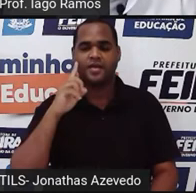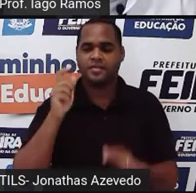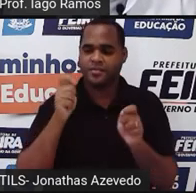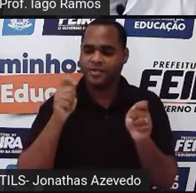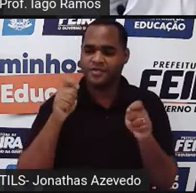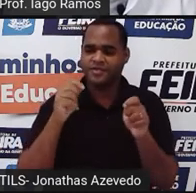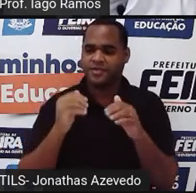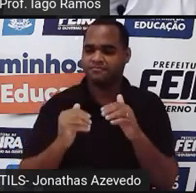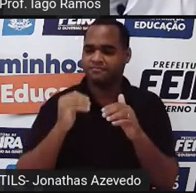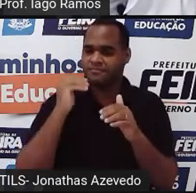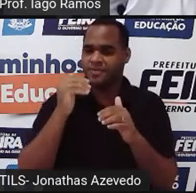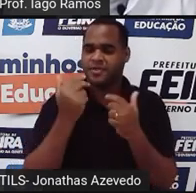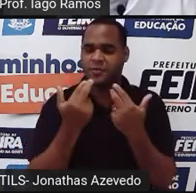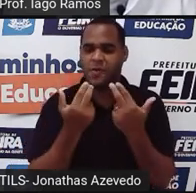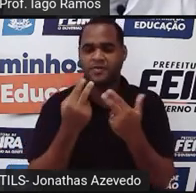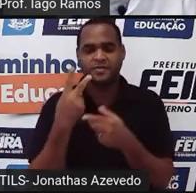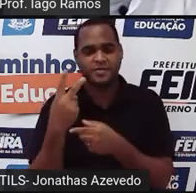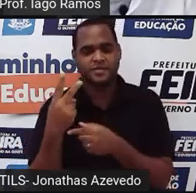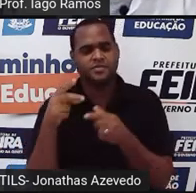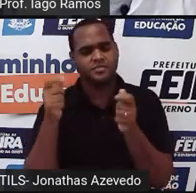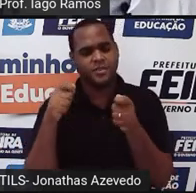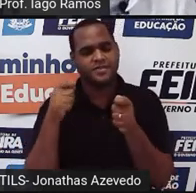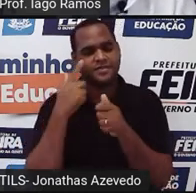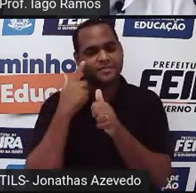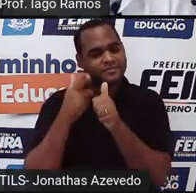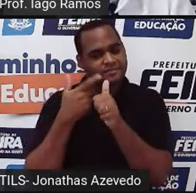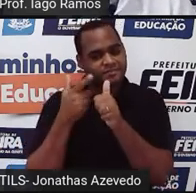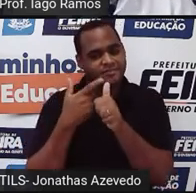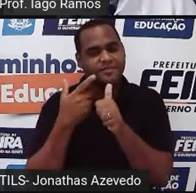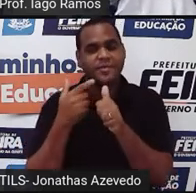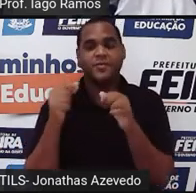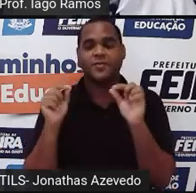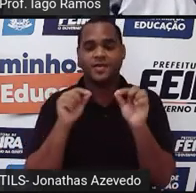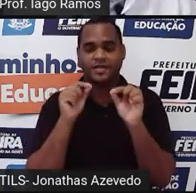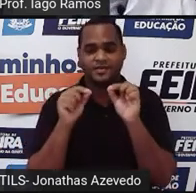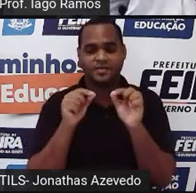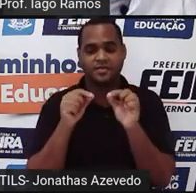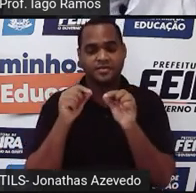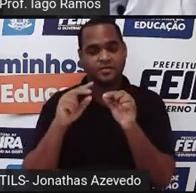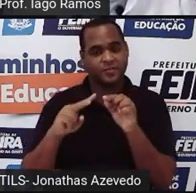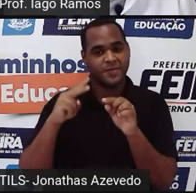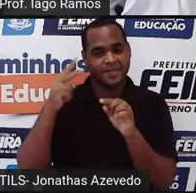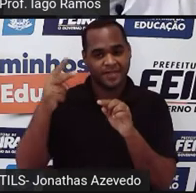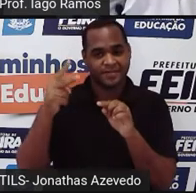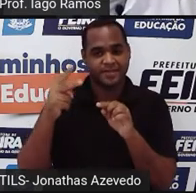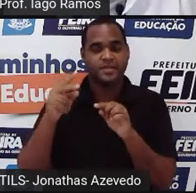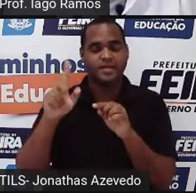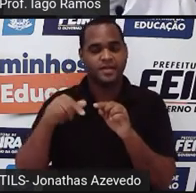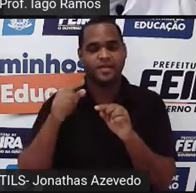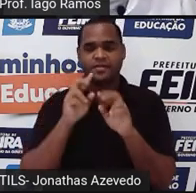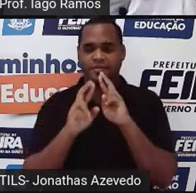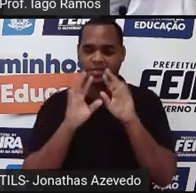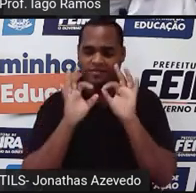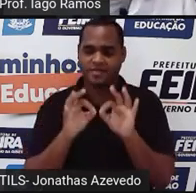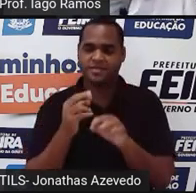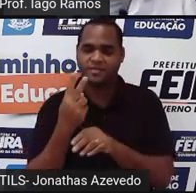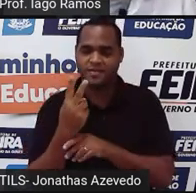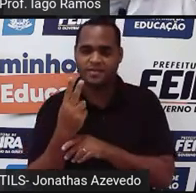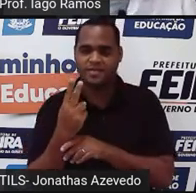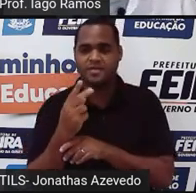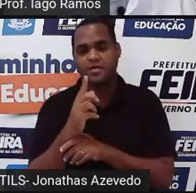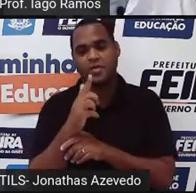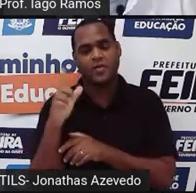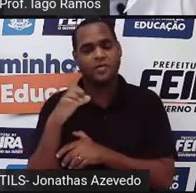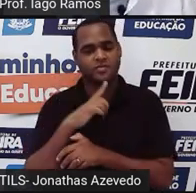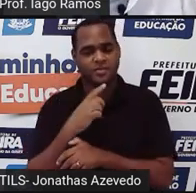porque a gente começa a calcular a raiz a partir da raiz quadrada quando o índice da raiz é dois tá não existe Raiz